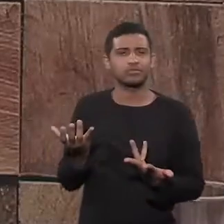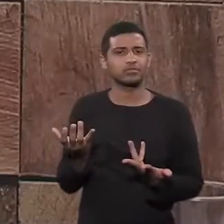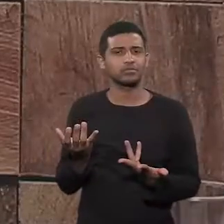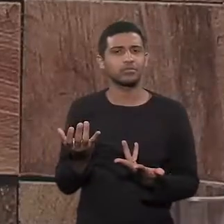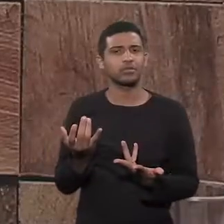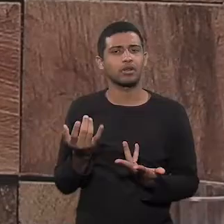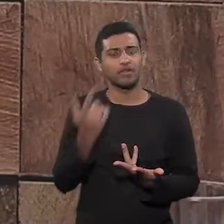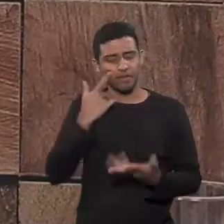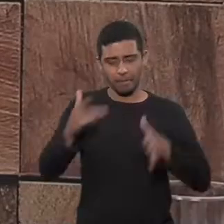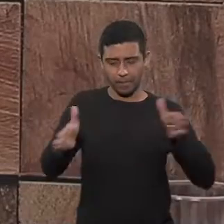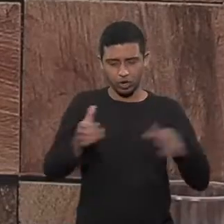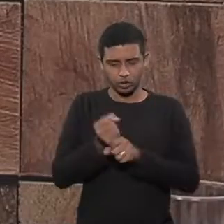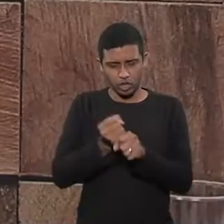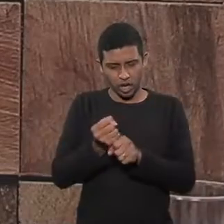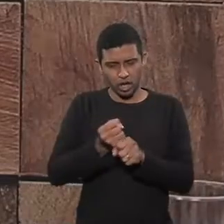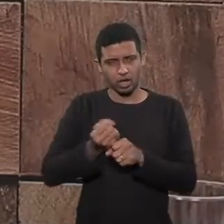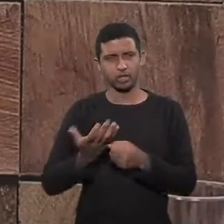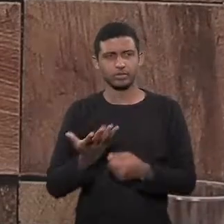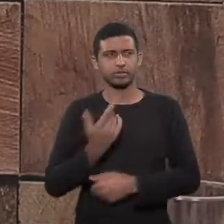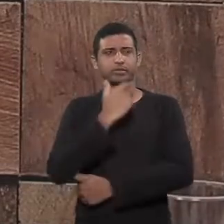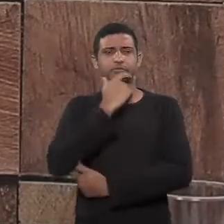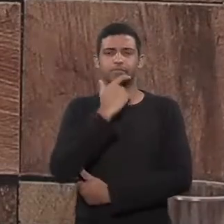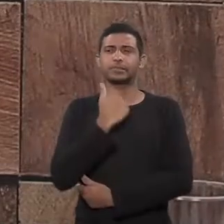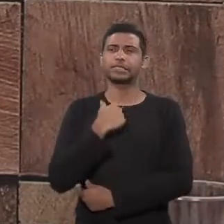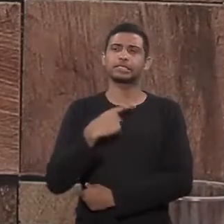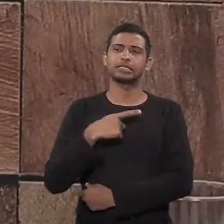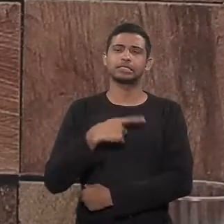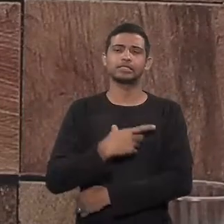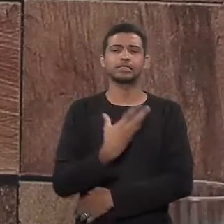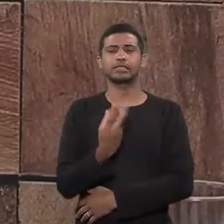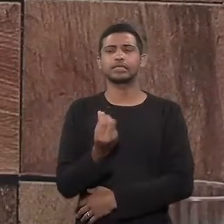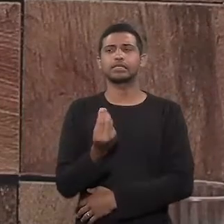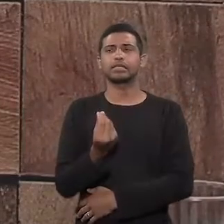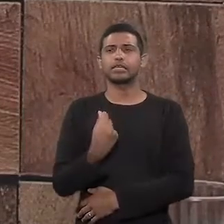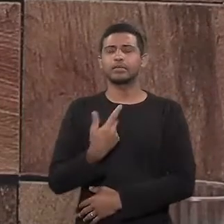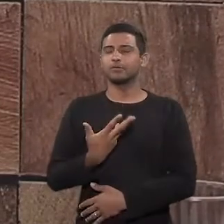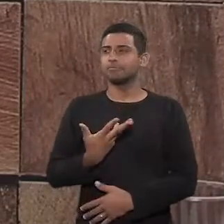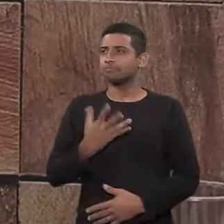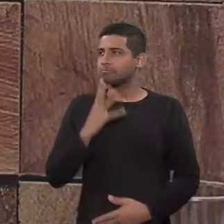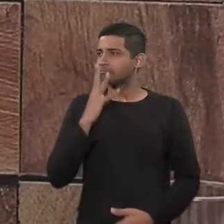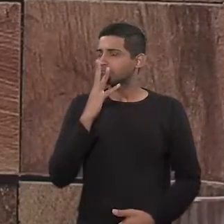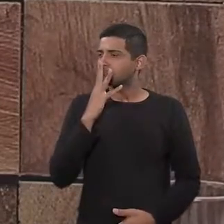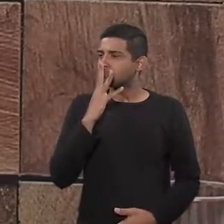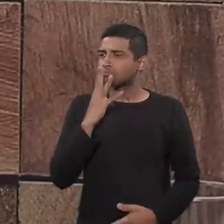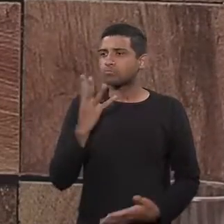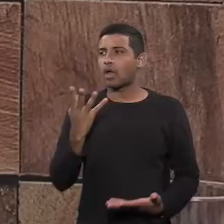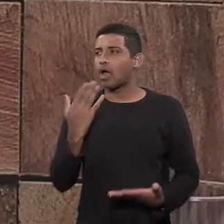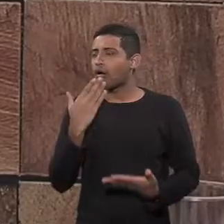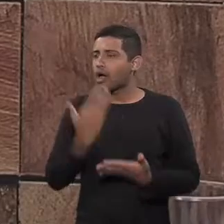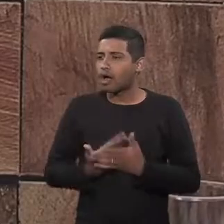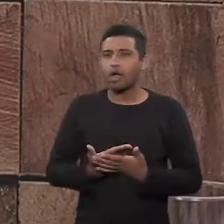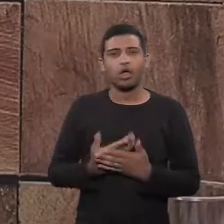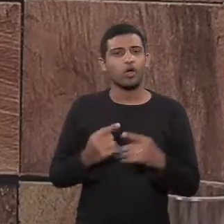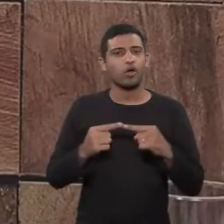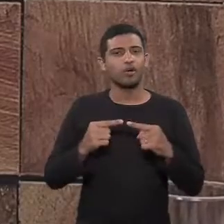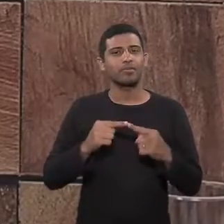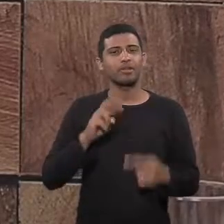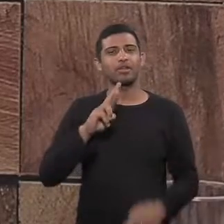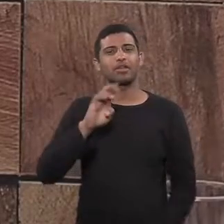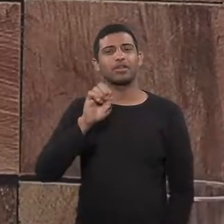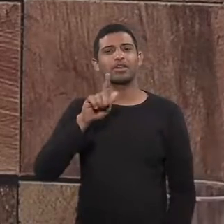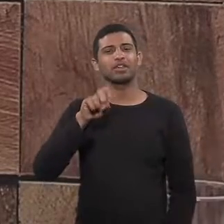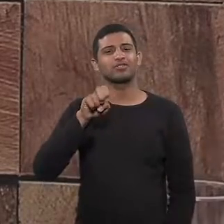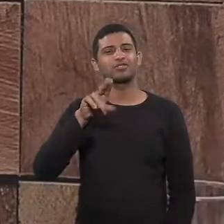então nos últimos meses, assim, anos, eu diria, nos últimos anos, que eu tenho assim estado encantada pela